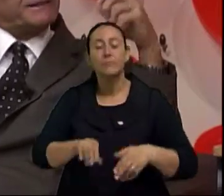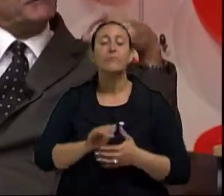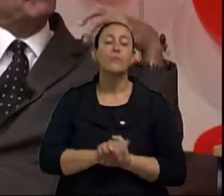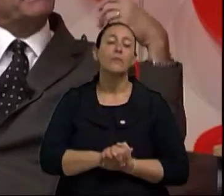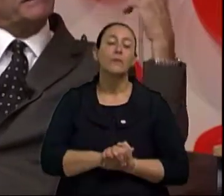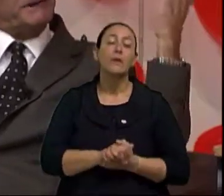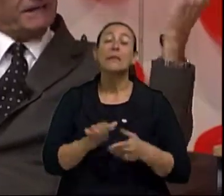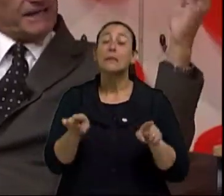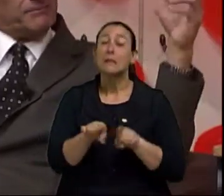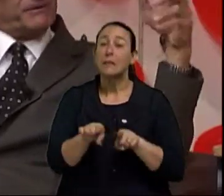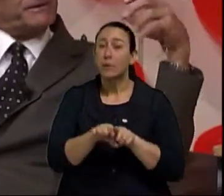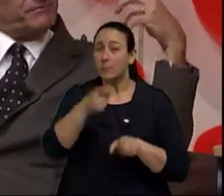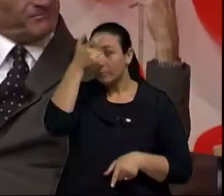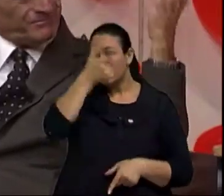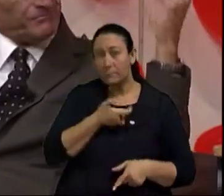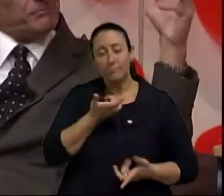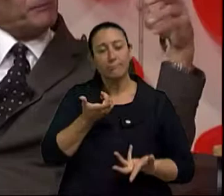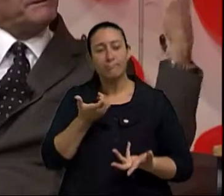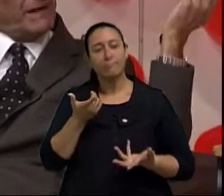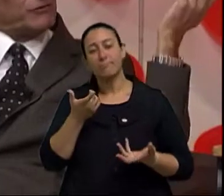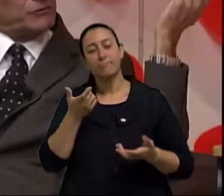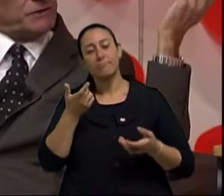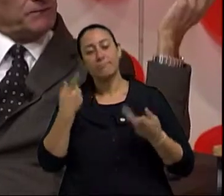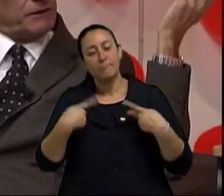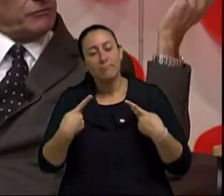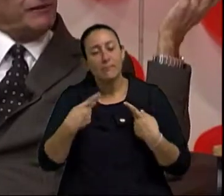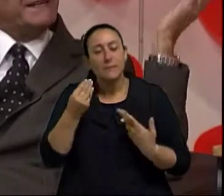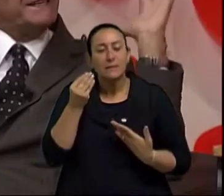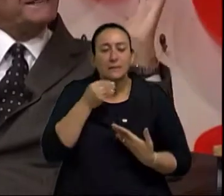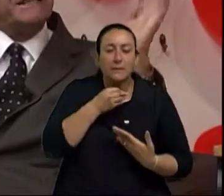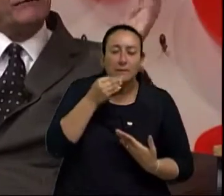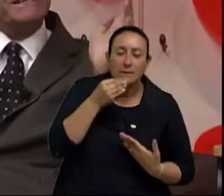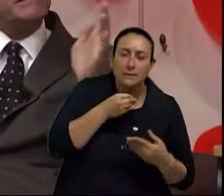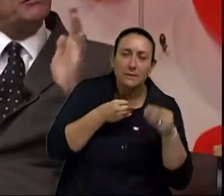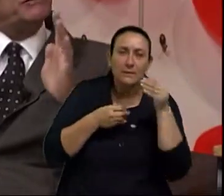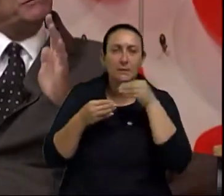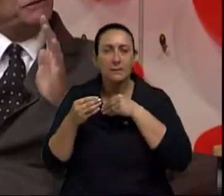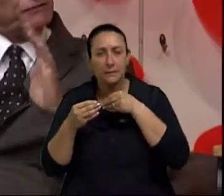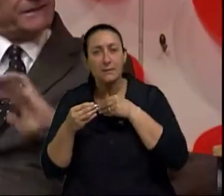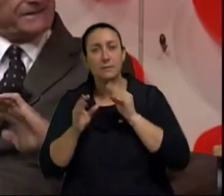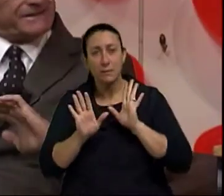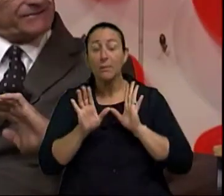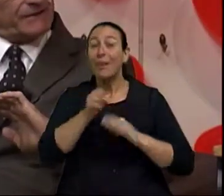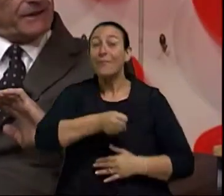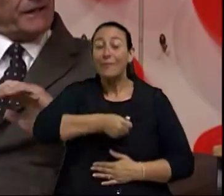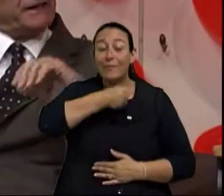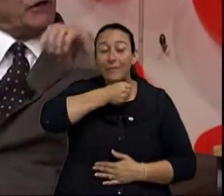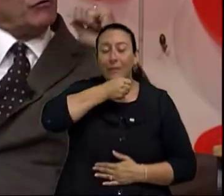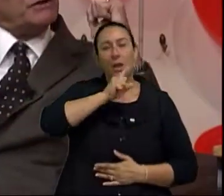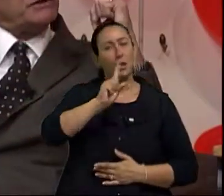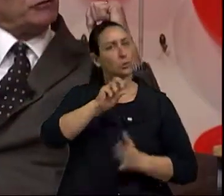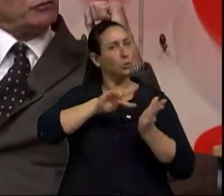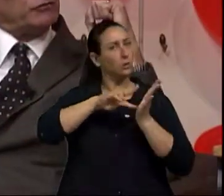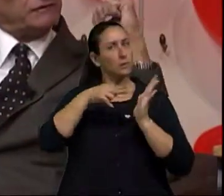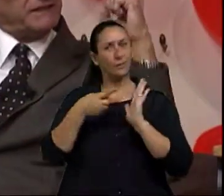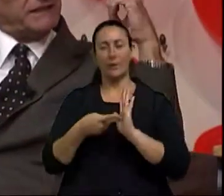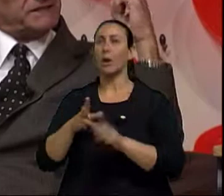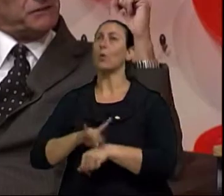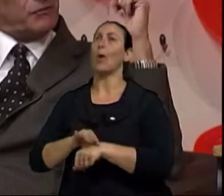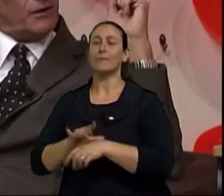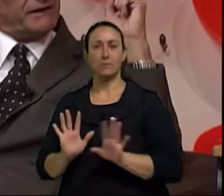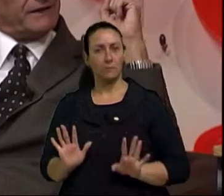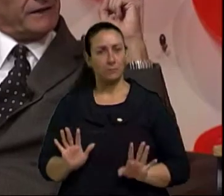é? E essa vulnerabilidade pode propiciar o surgimento. Velhice não é sinônimo de doenças. Então, hoje que eu estou